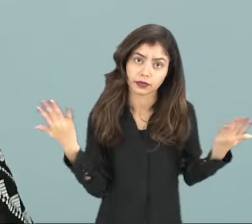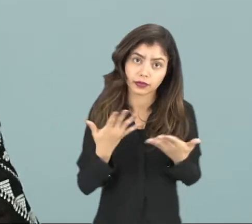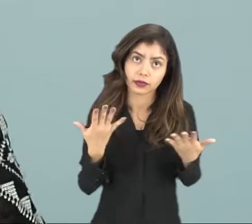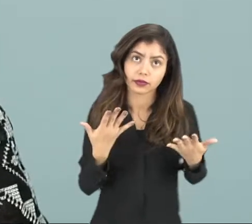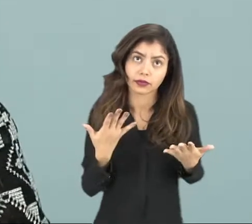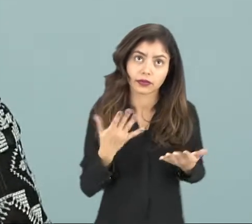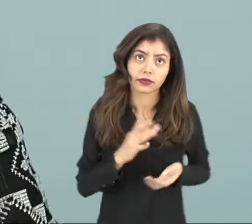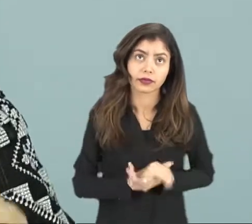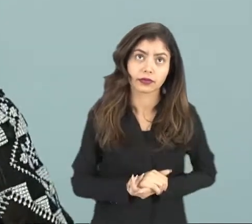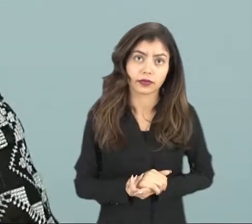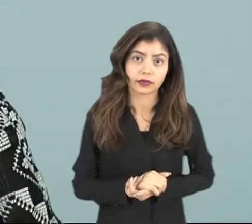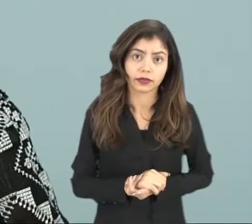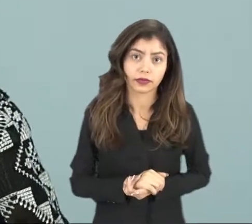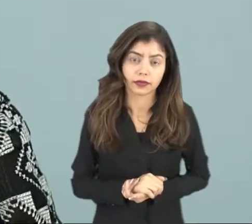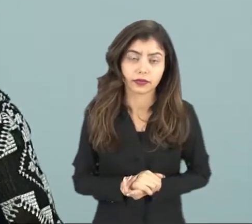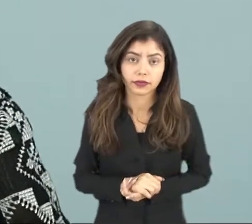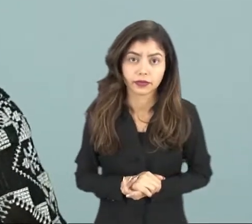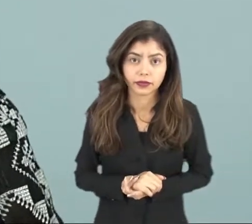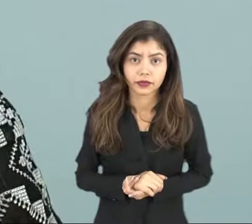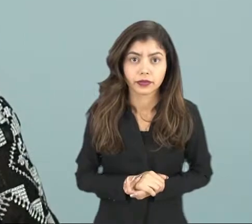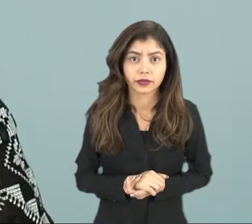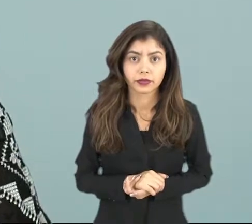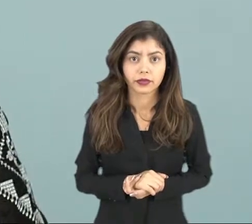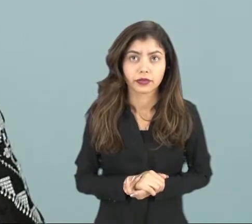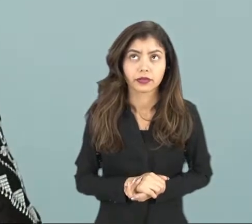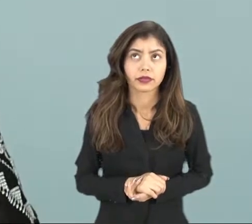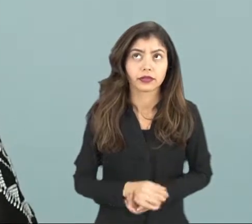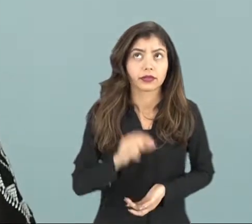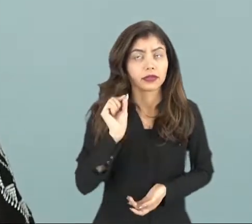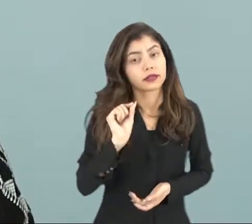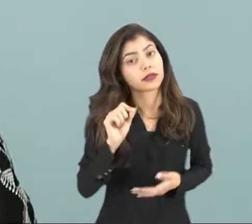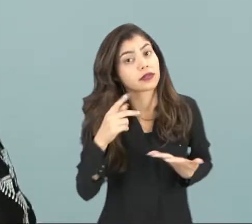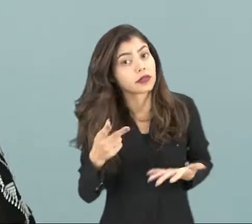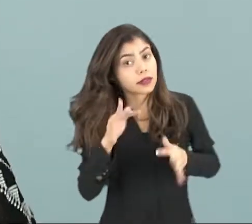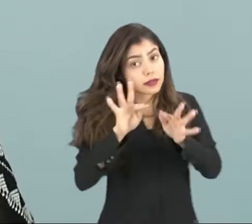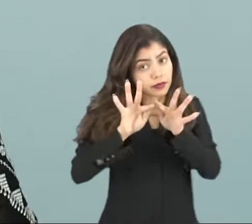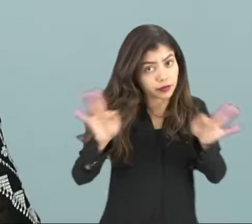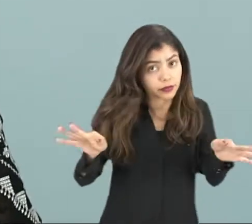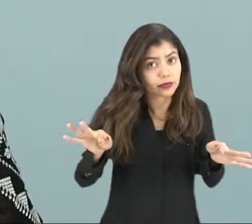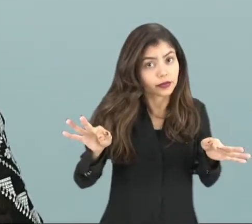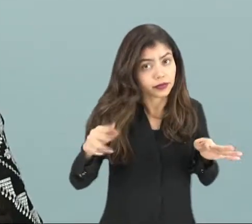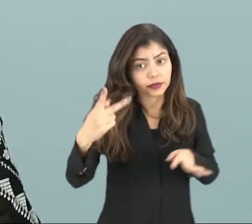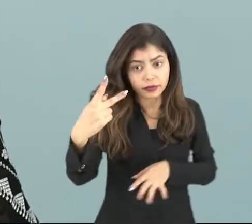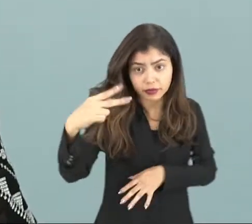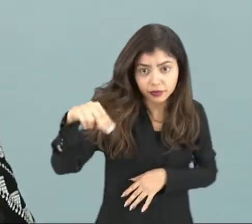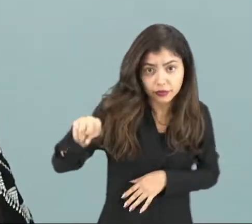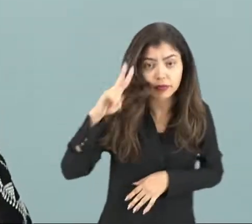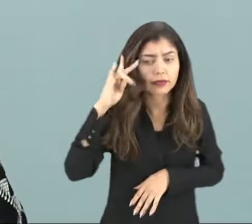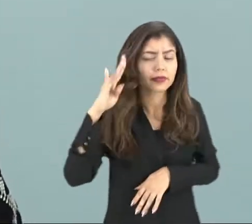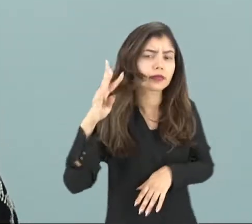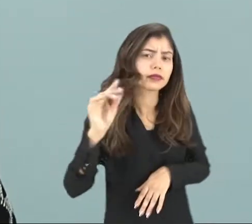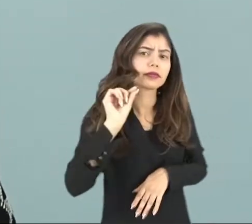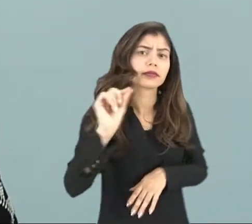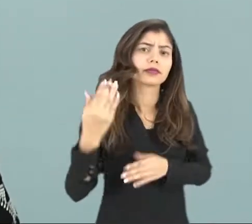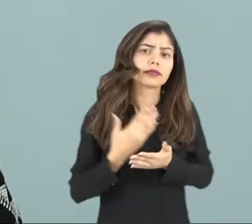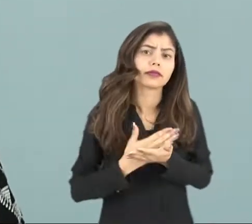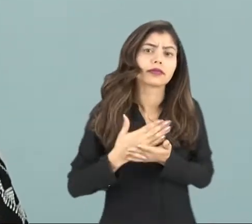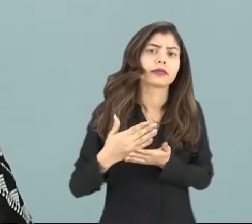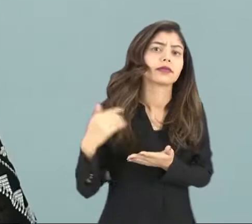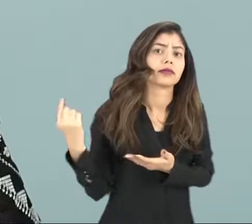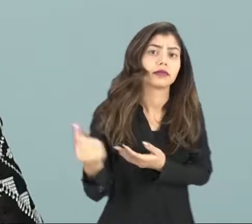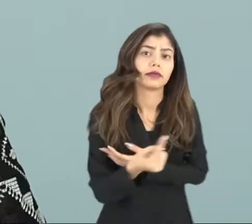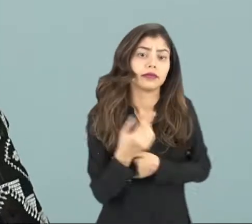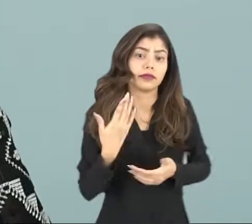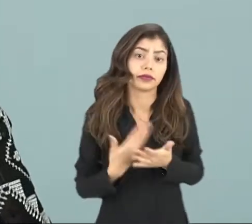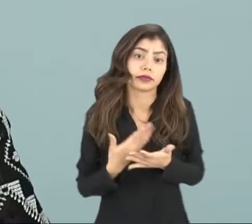I cut myself with a knife, é uma frase que tem o pronome reflexivo. E eu quero começar nossa